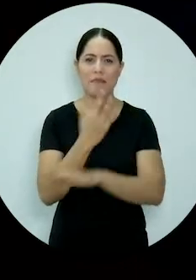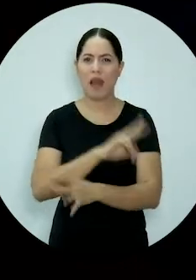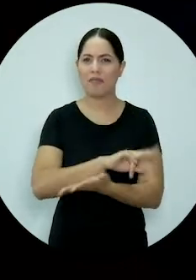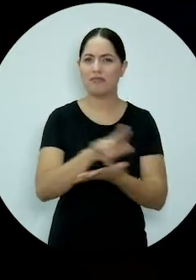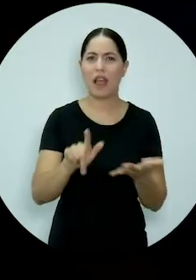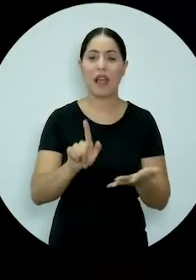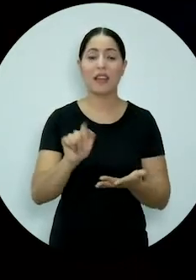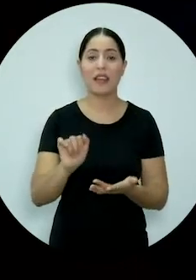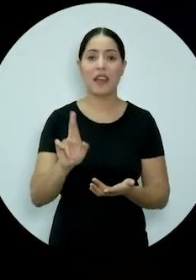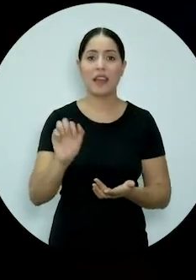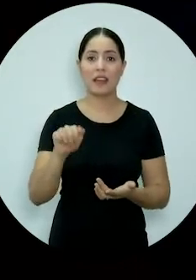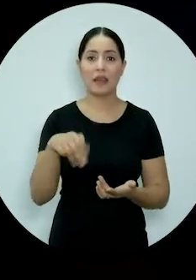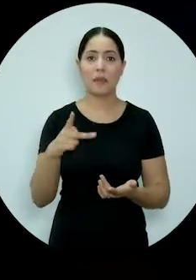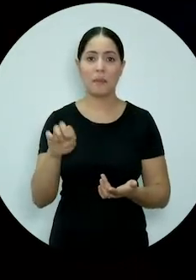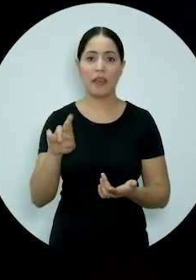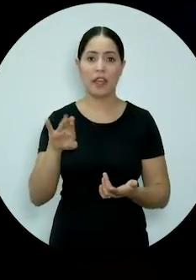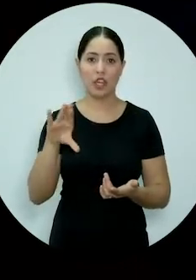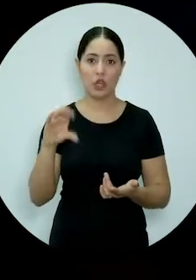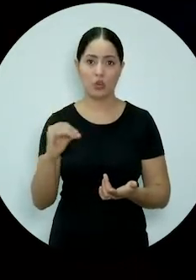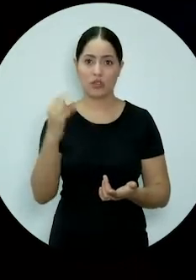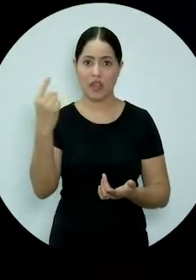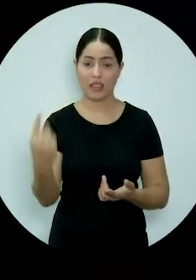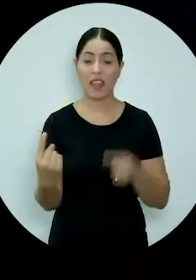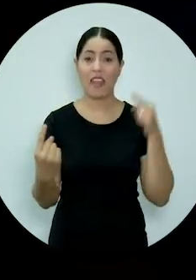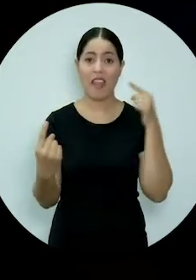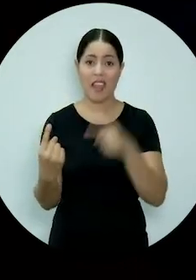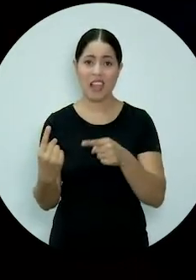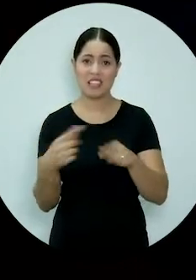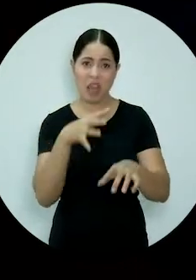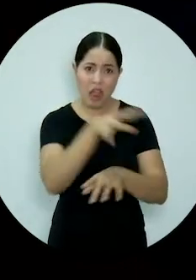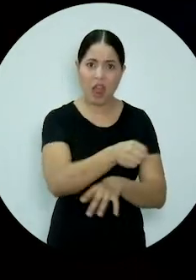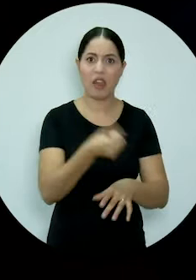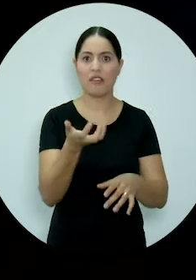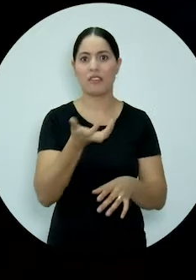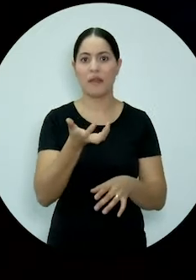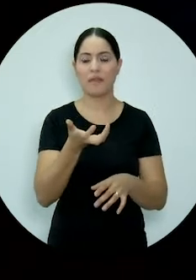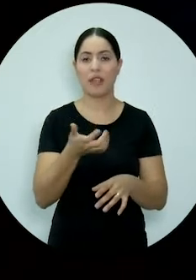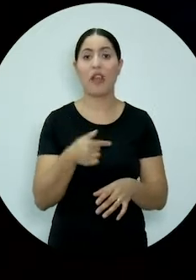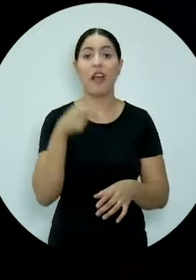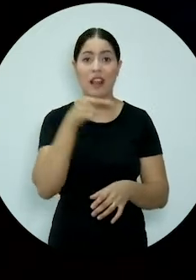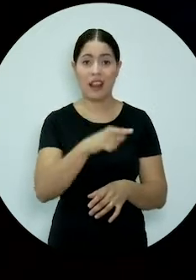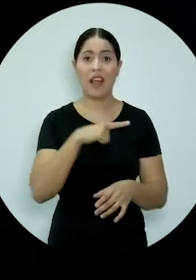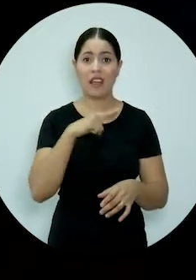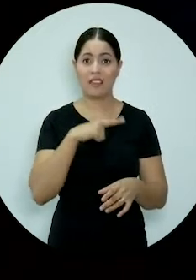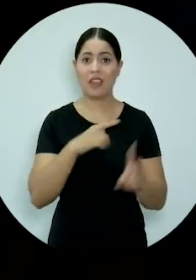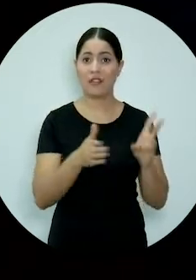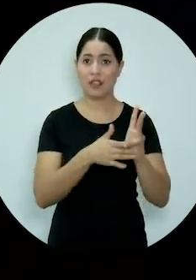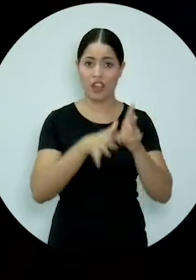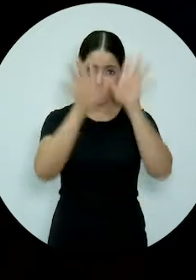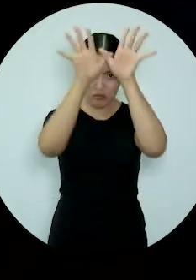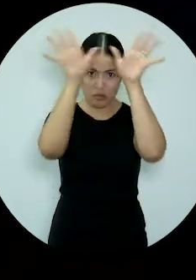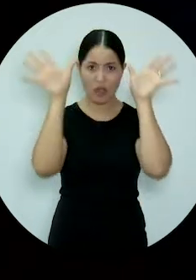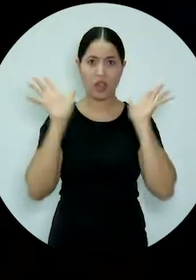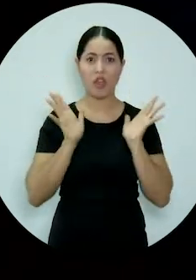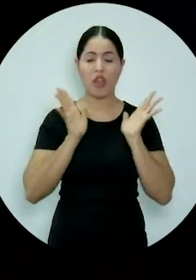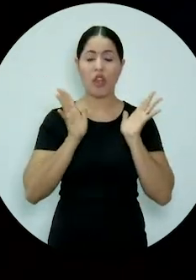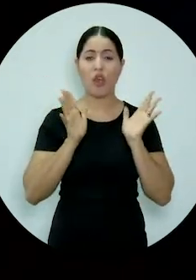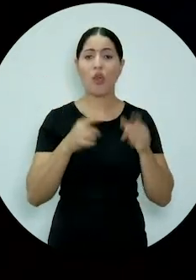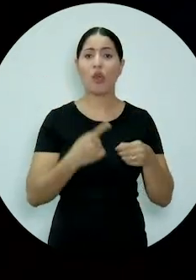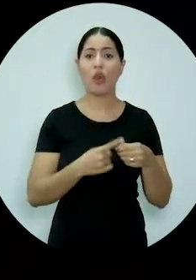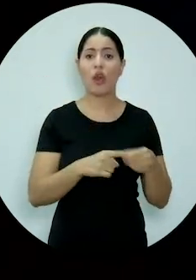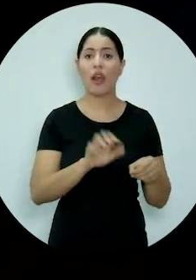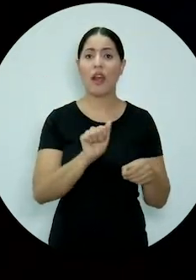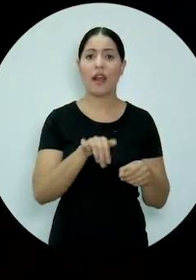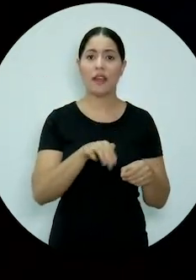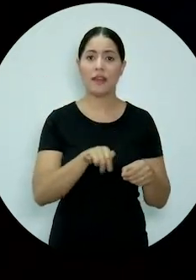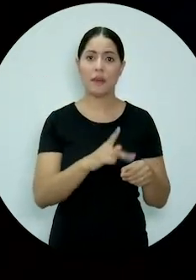madeireiras ilegais, garimpeiros. Em julho deste ano, um cacique da tribo Wayampi foi assassinado no Amapá. A morte